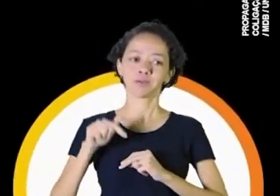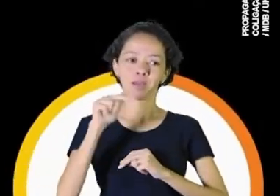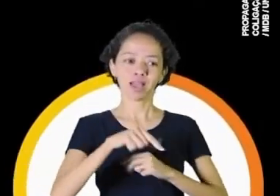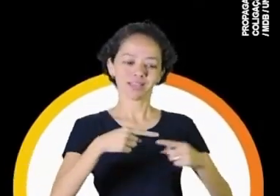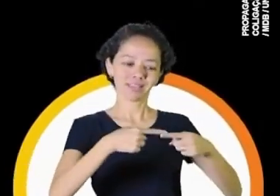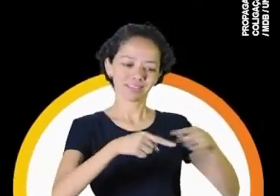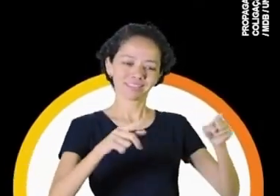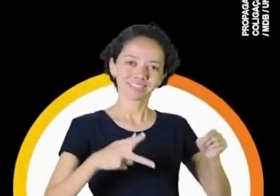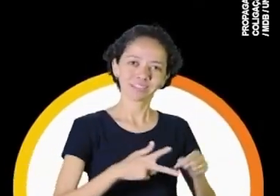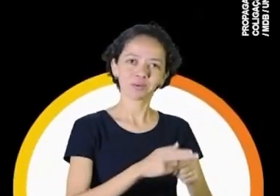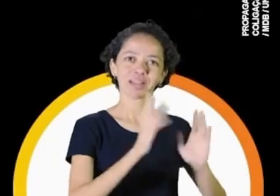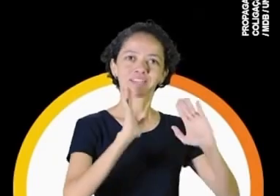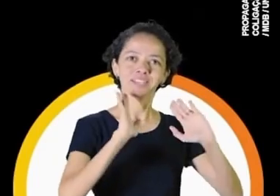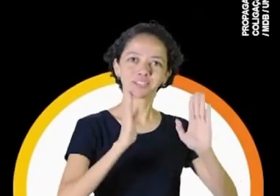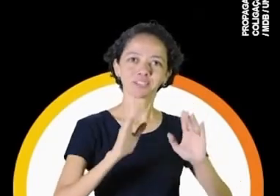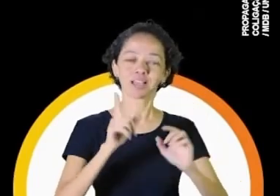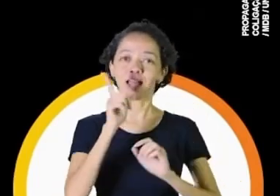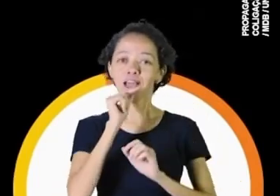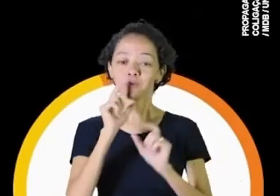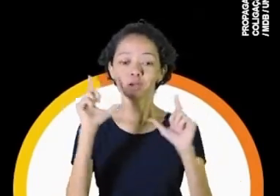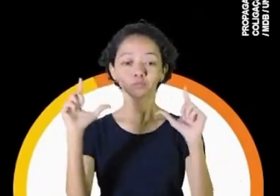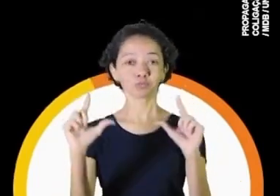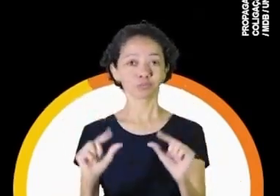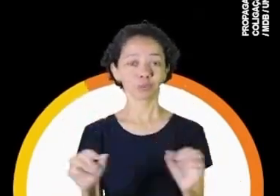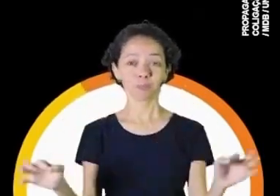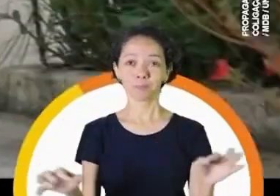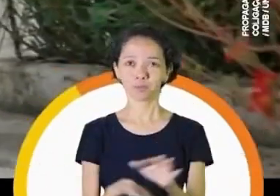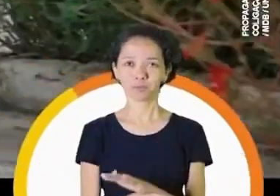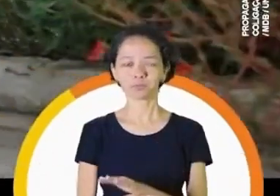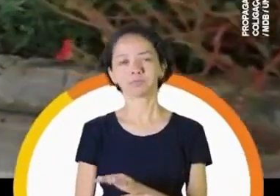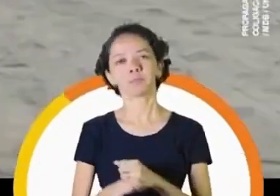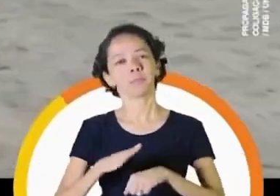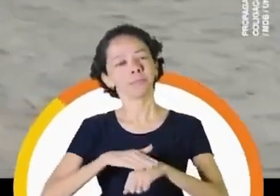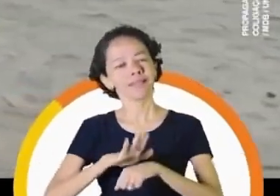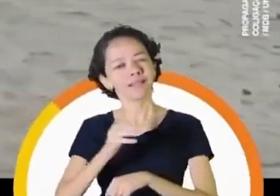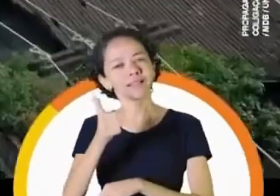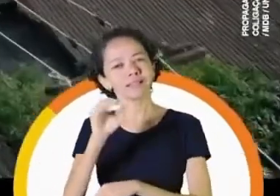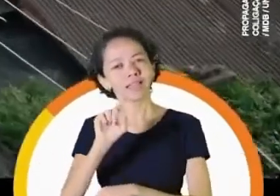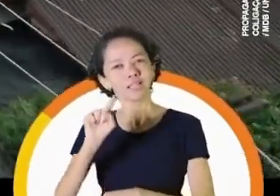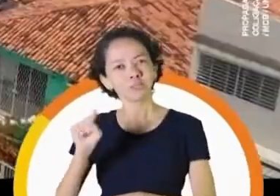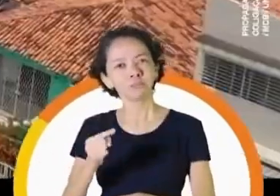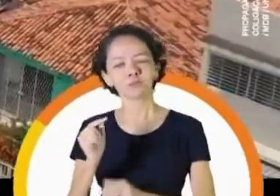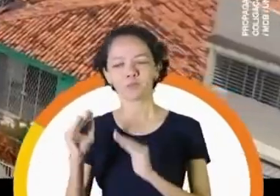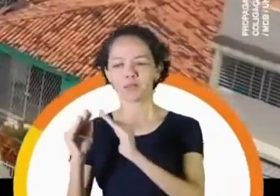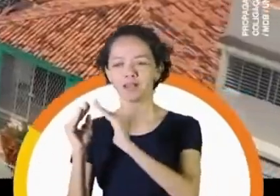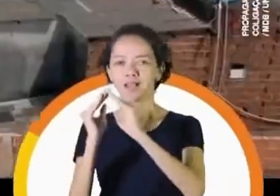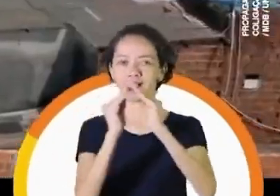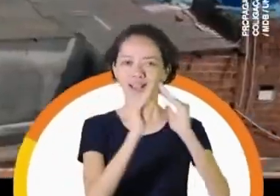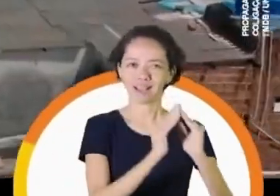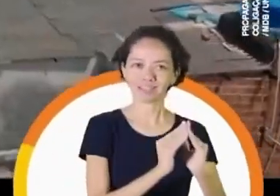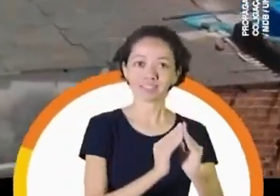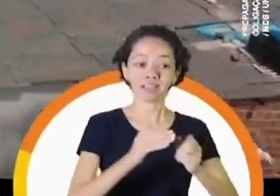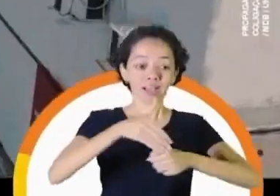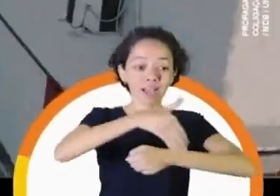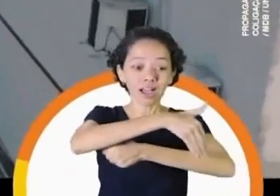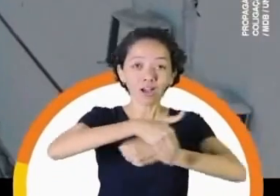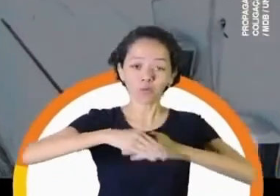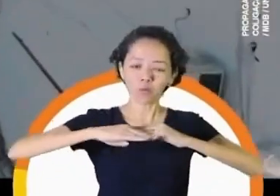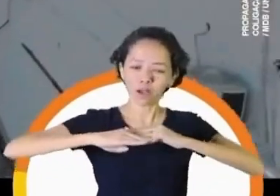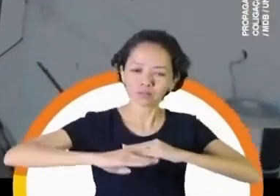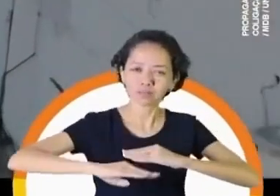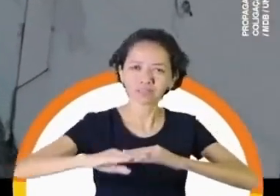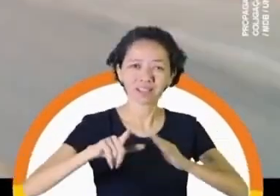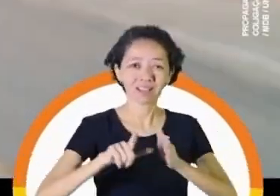Aqui, ó, está inaugurada a drenagem também, ó. Já são mais de 10 mil domicílios que passaram a ter a sua